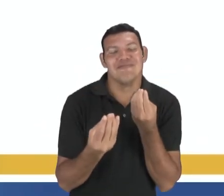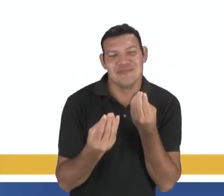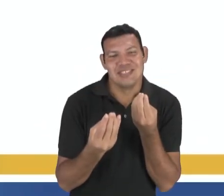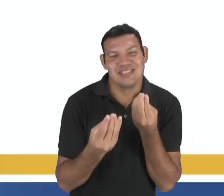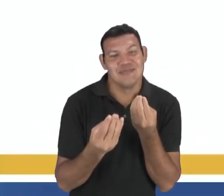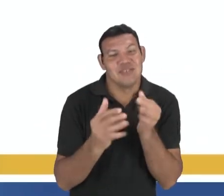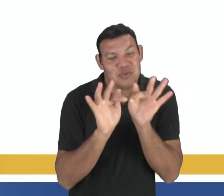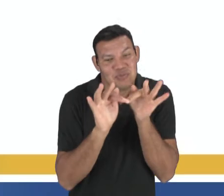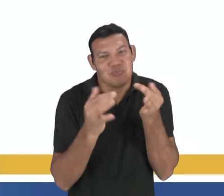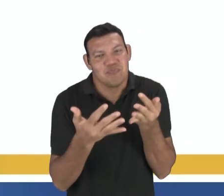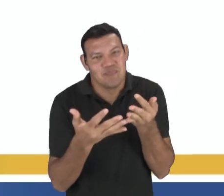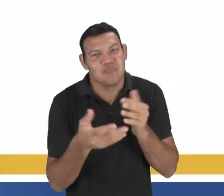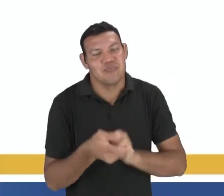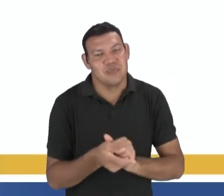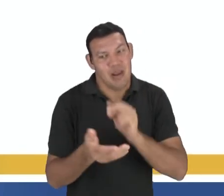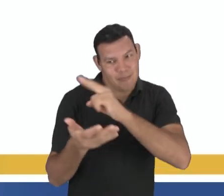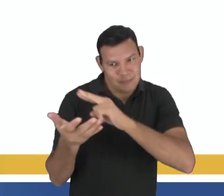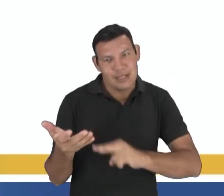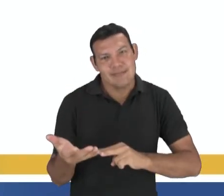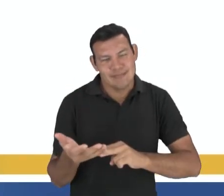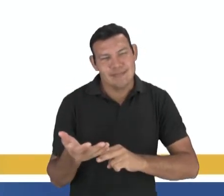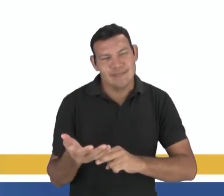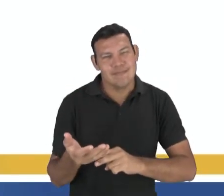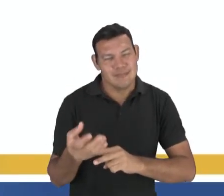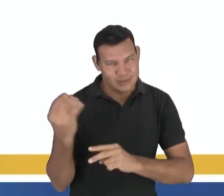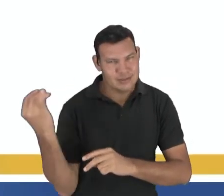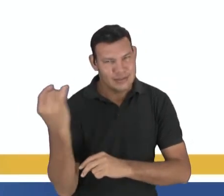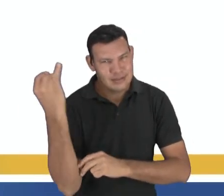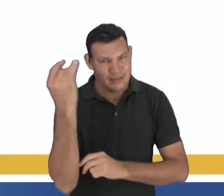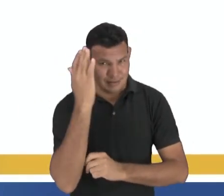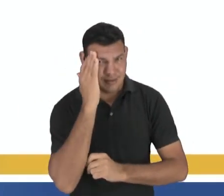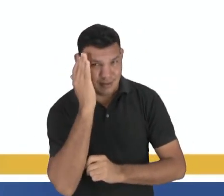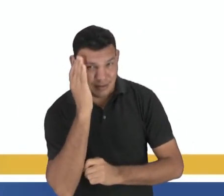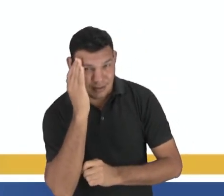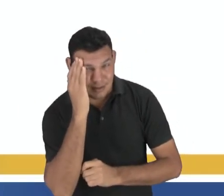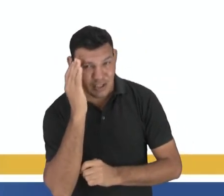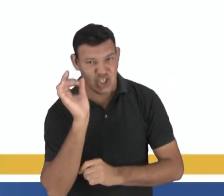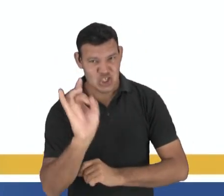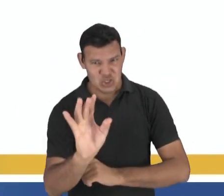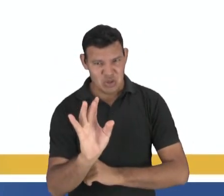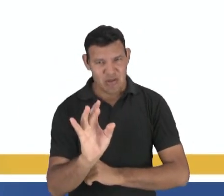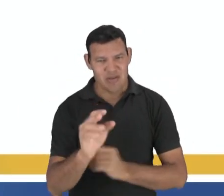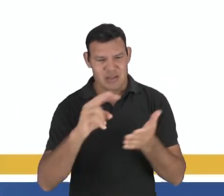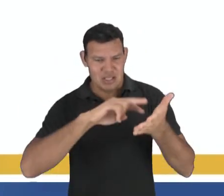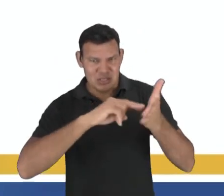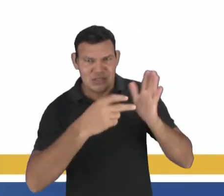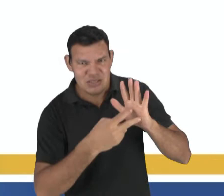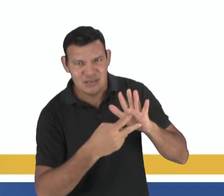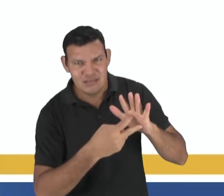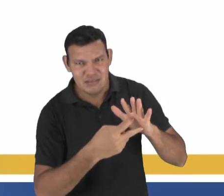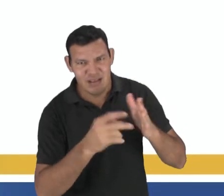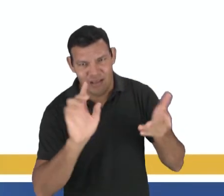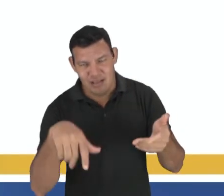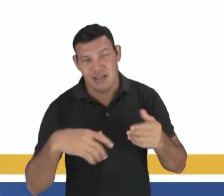olha quantas coisas suscita de uma leitura. Deu para entender como é importante a gente não apenas